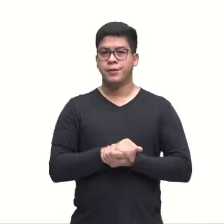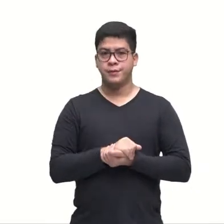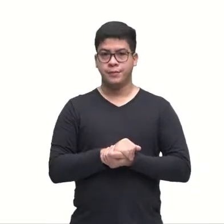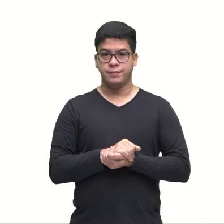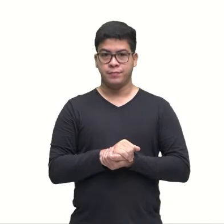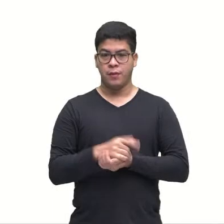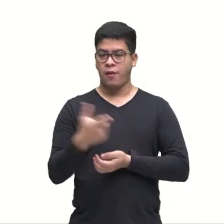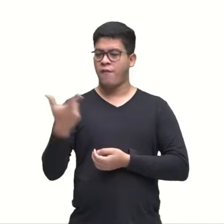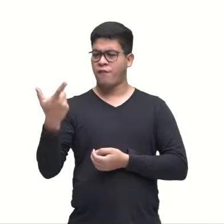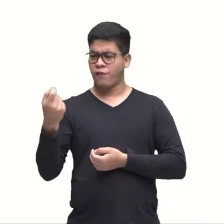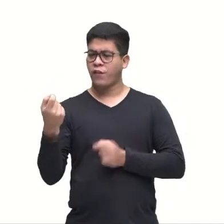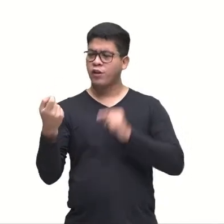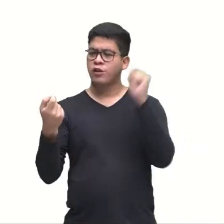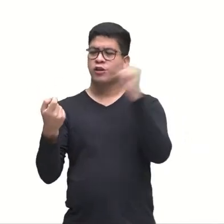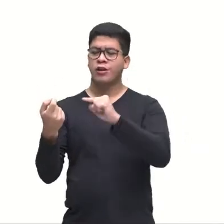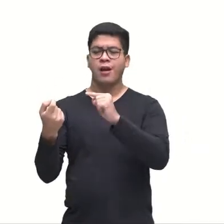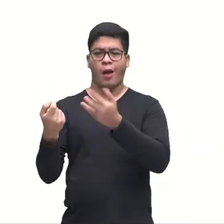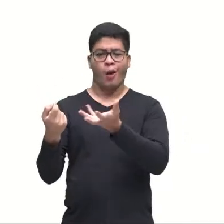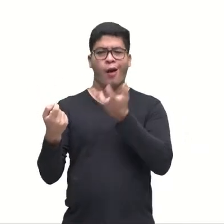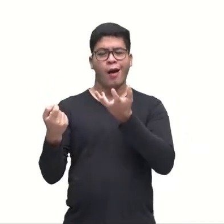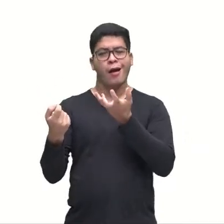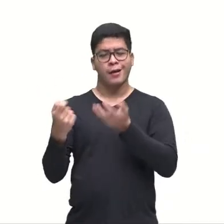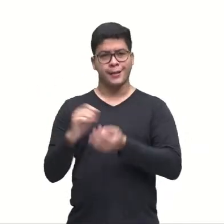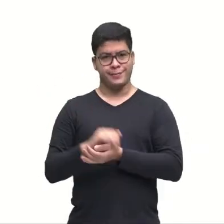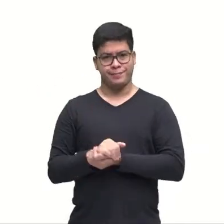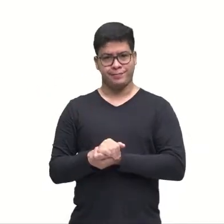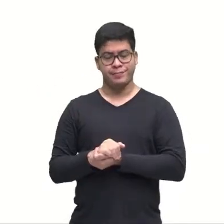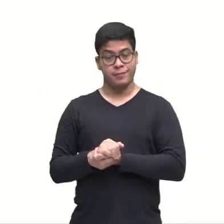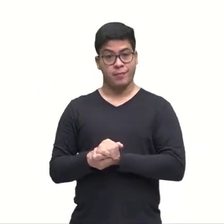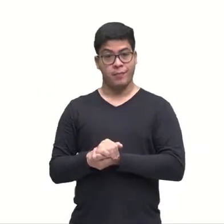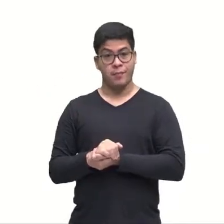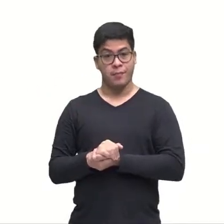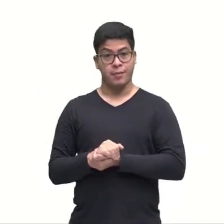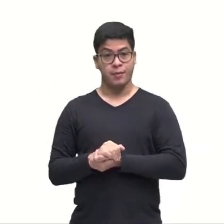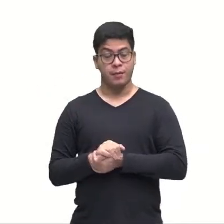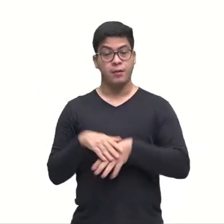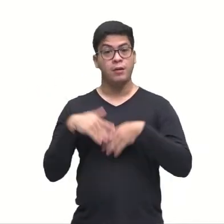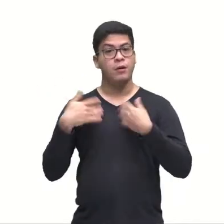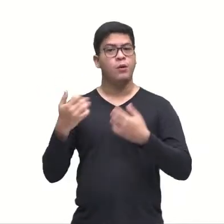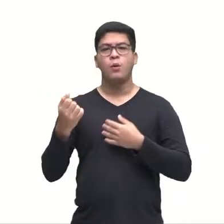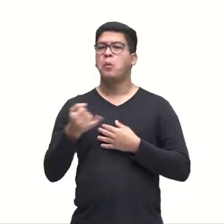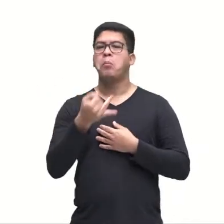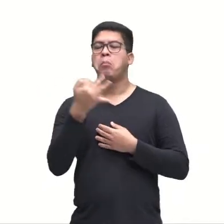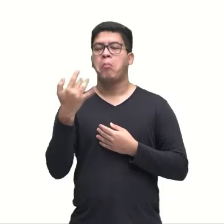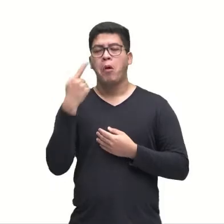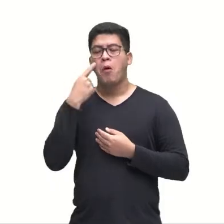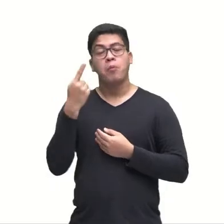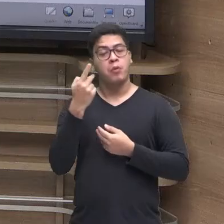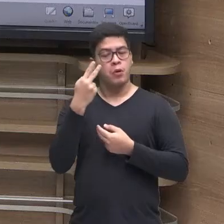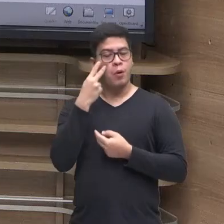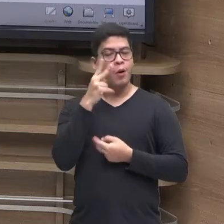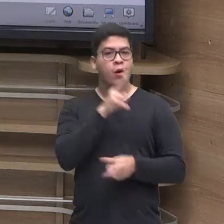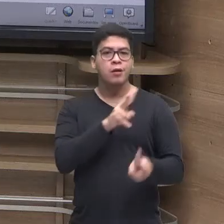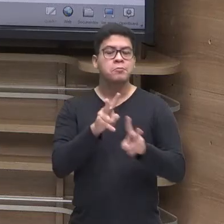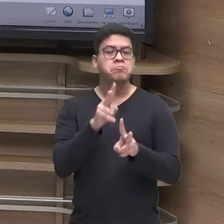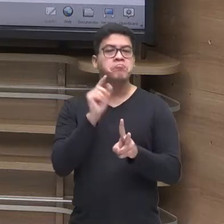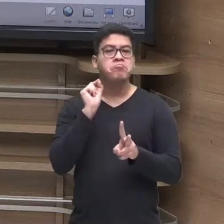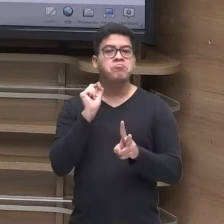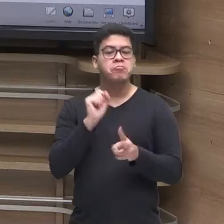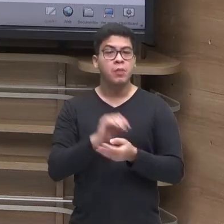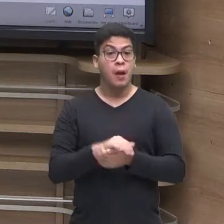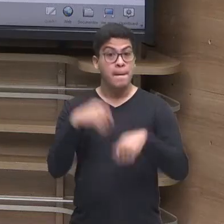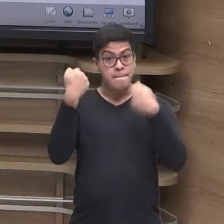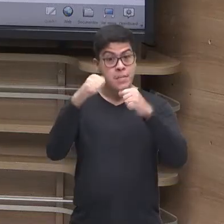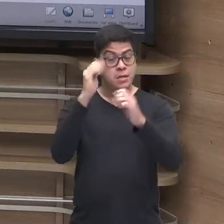número 20, tá? Estou aqui querendo descobrir quais são os múltiplos do número 20, porque veja, eu preciso